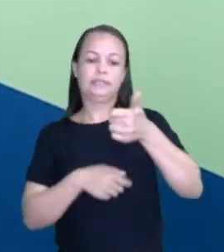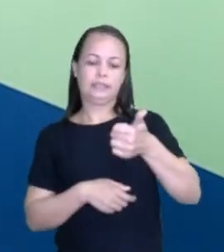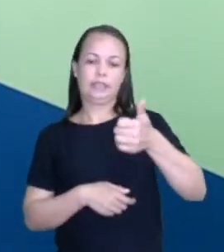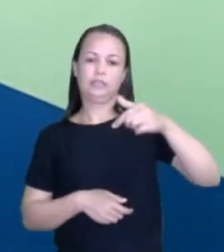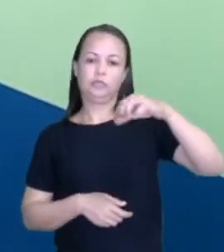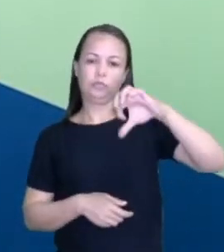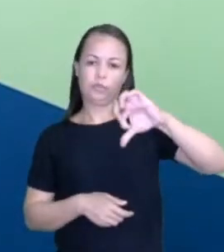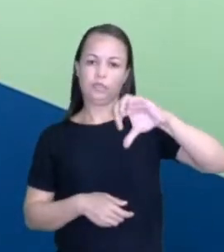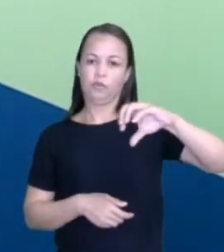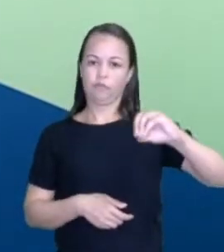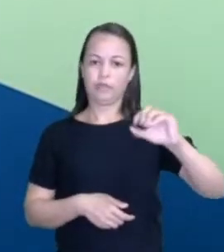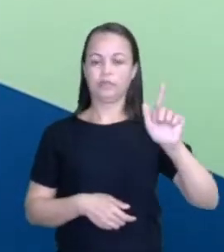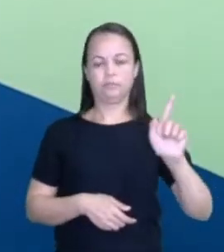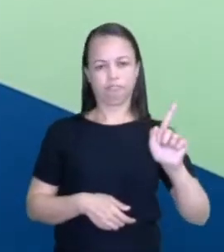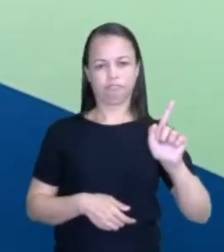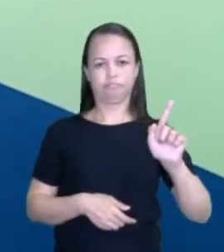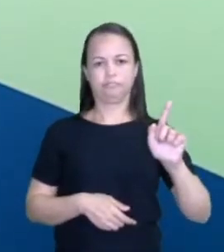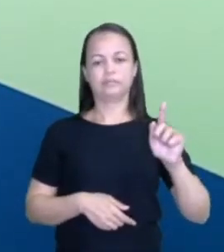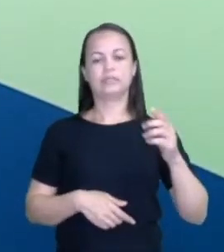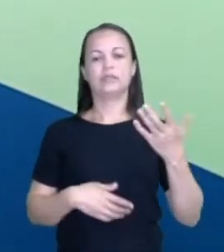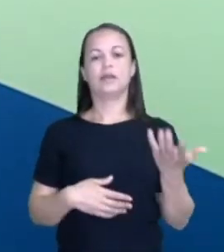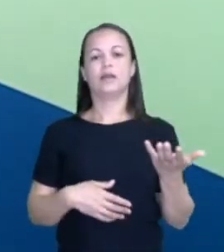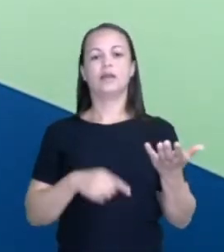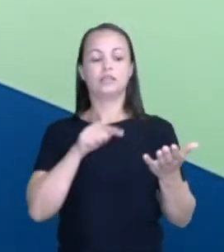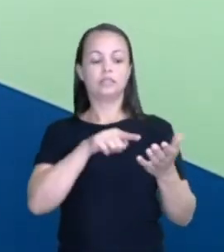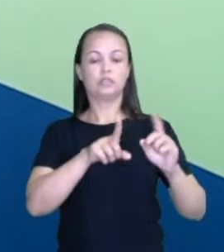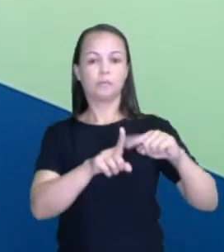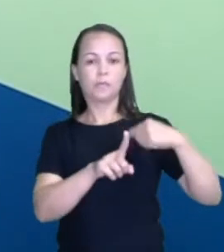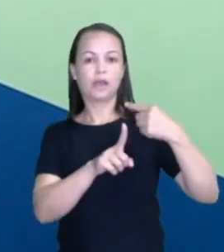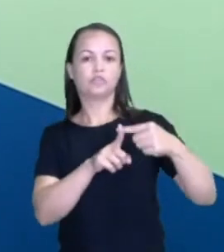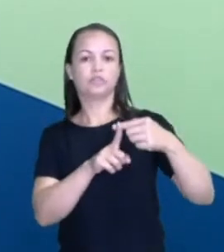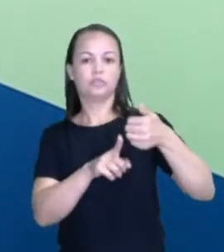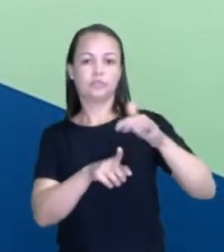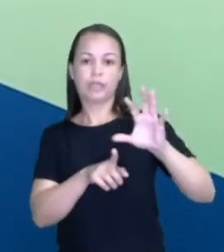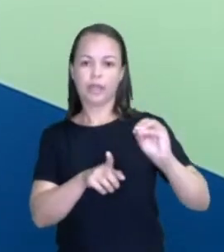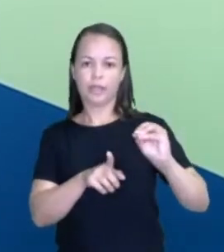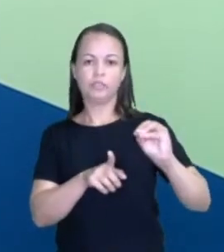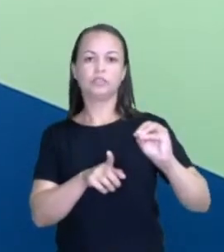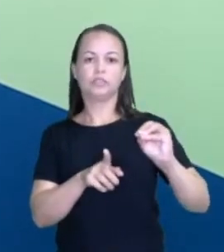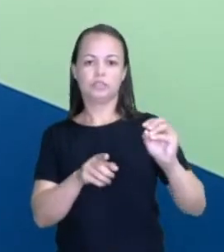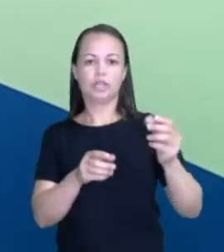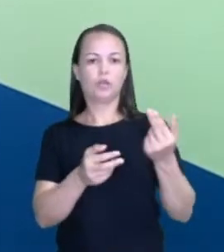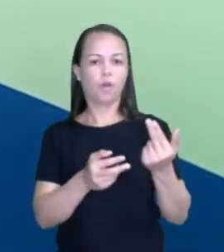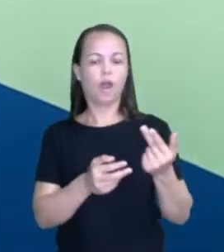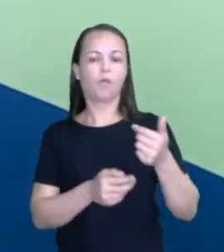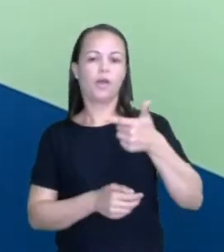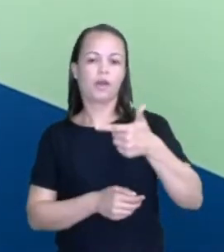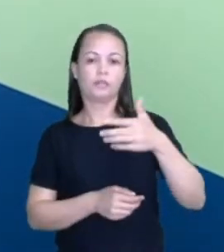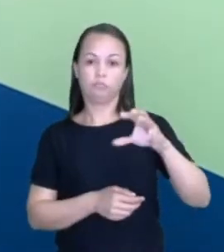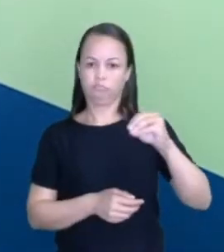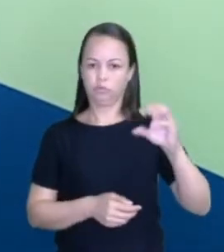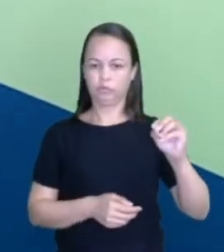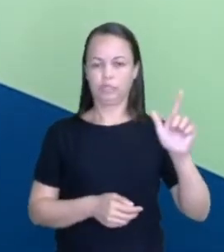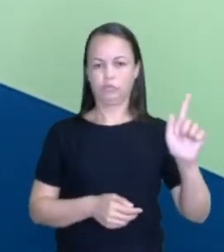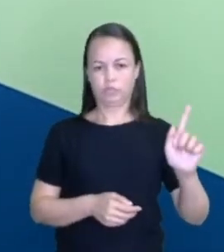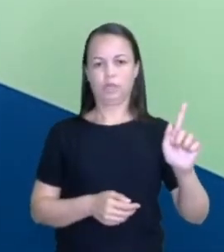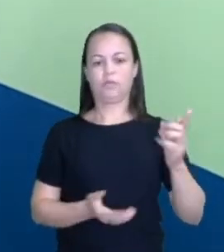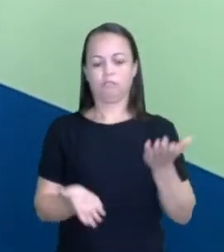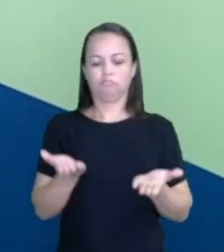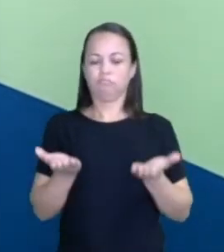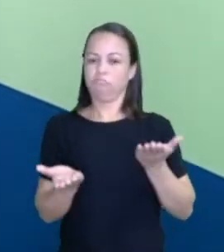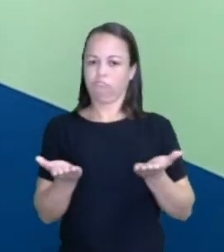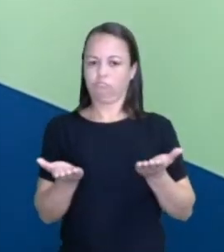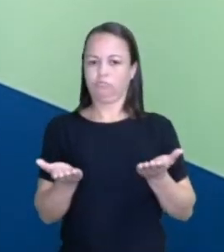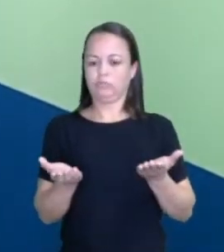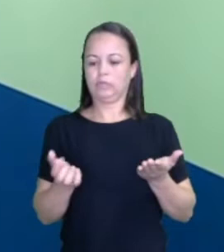190 gramas. Por quê? 190 mais 10, 200 gramas, que vai ficar equilibrado com os 200 gramas